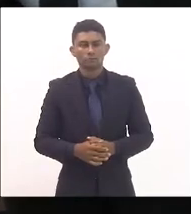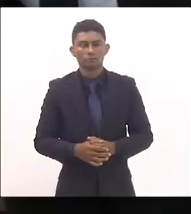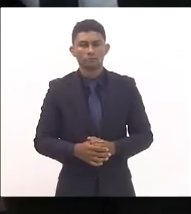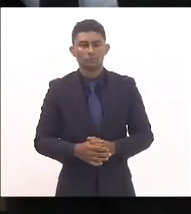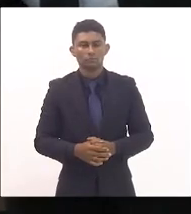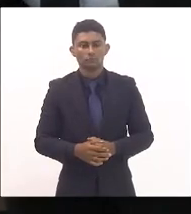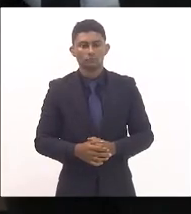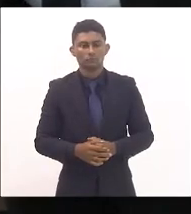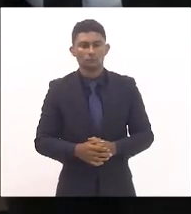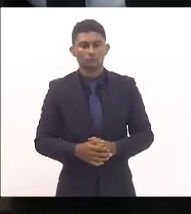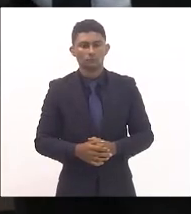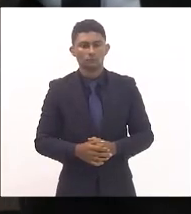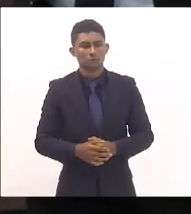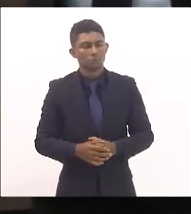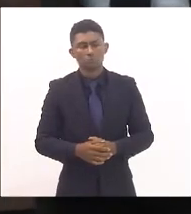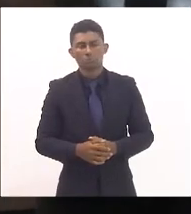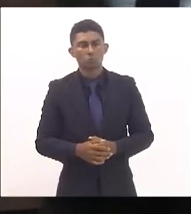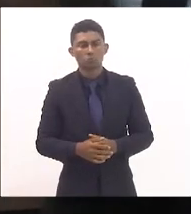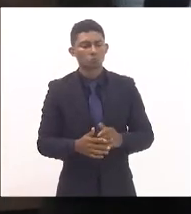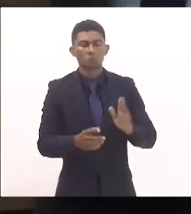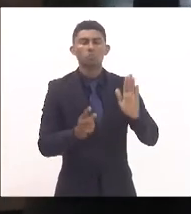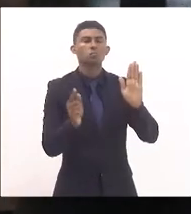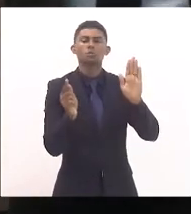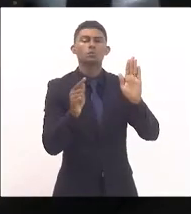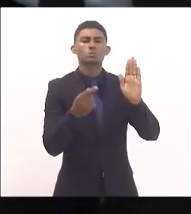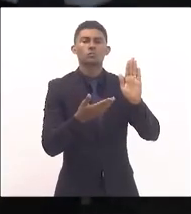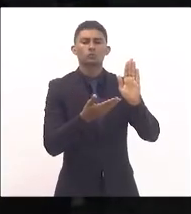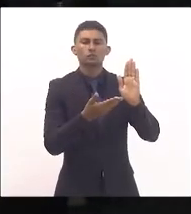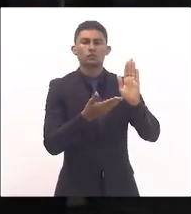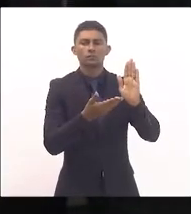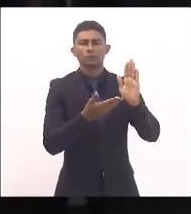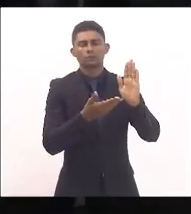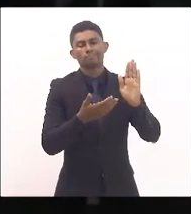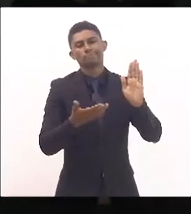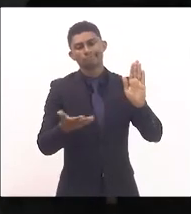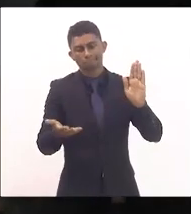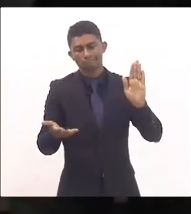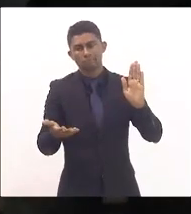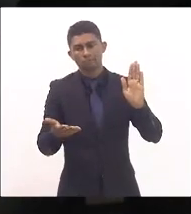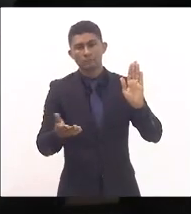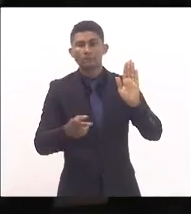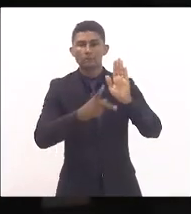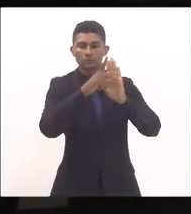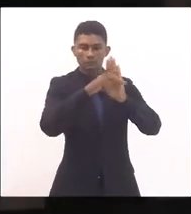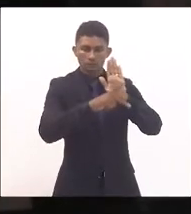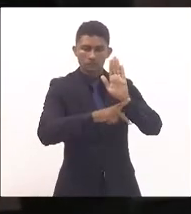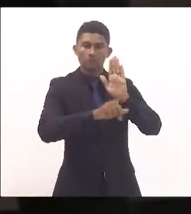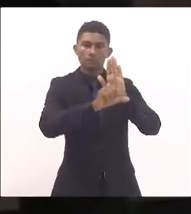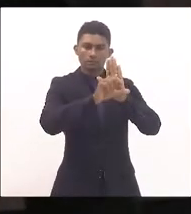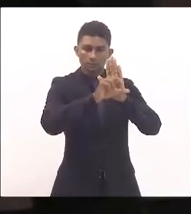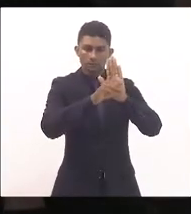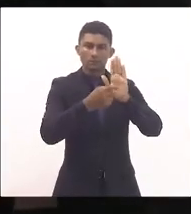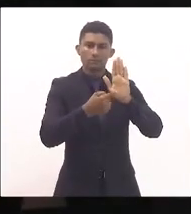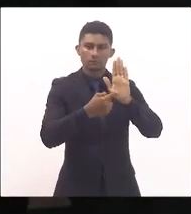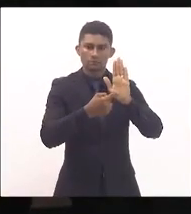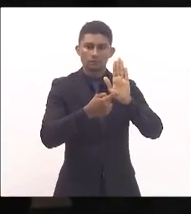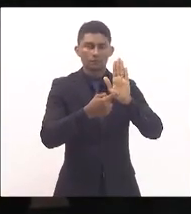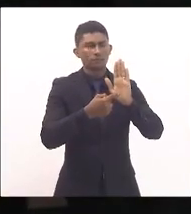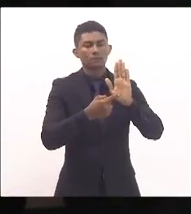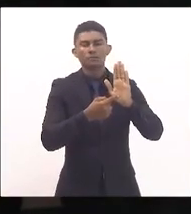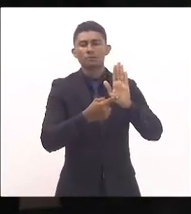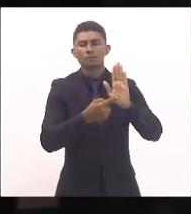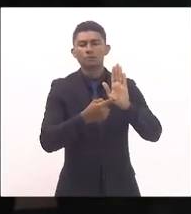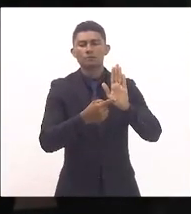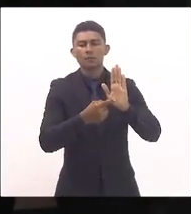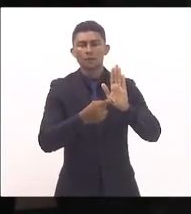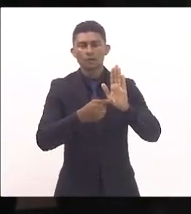No seguinte sentido, tendo em vista que o projeto de lei do atacadista,